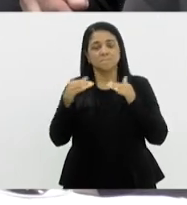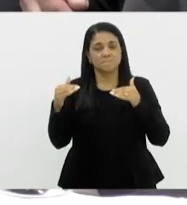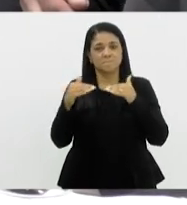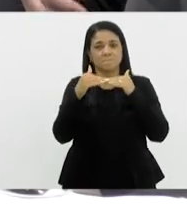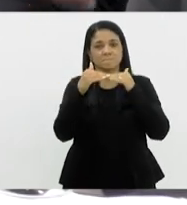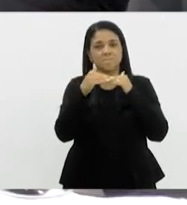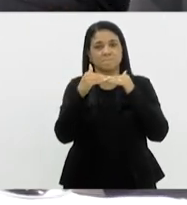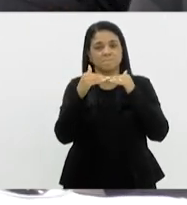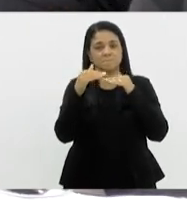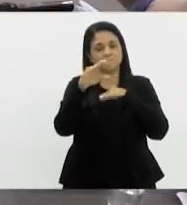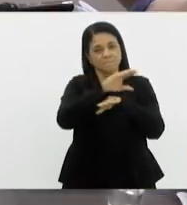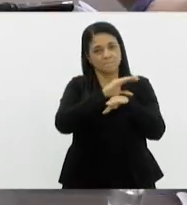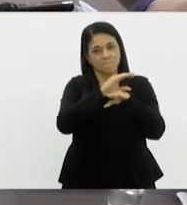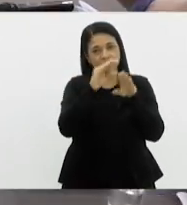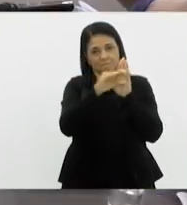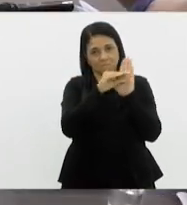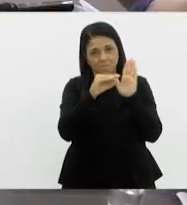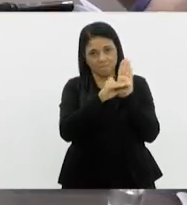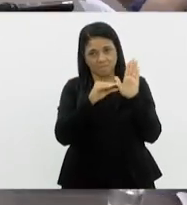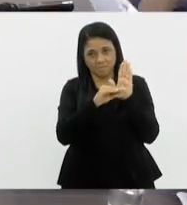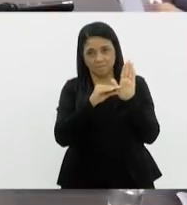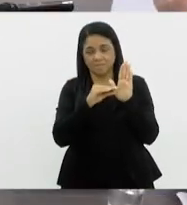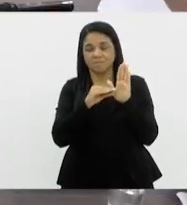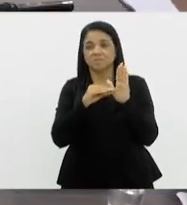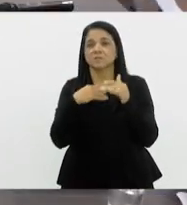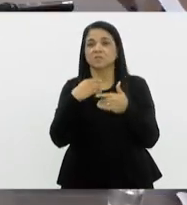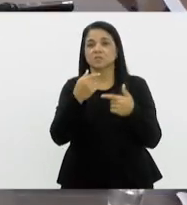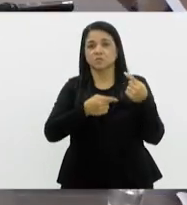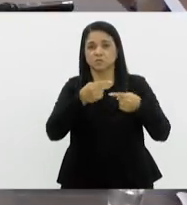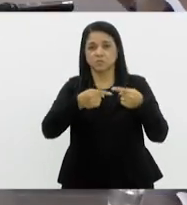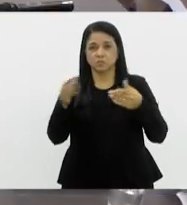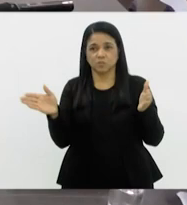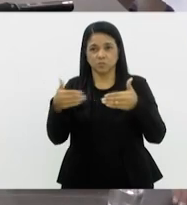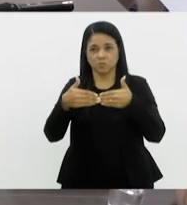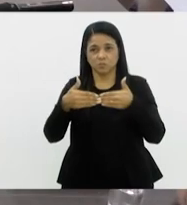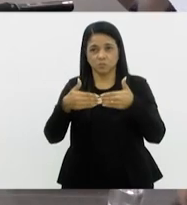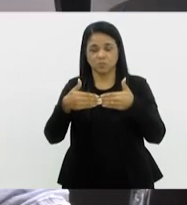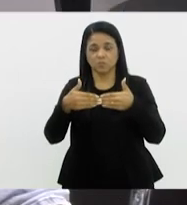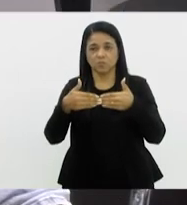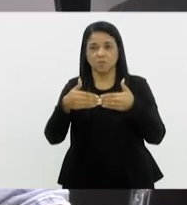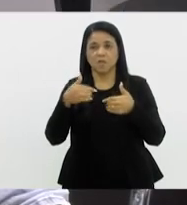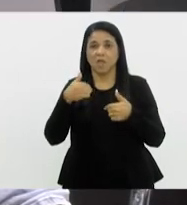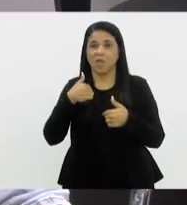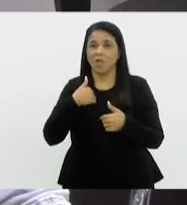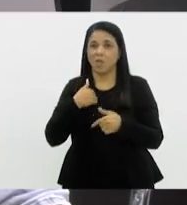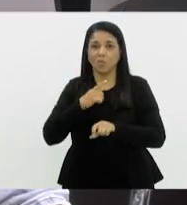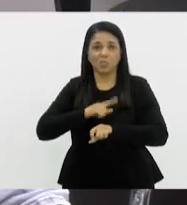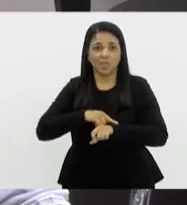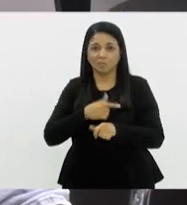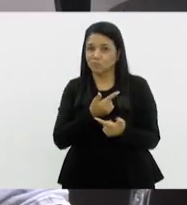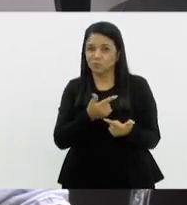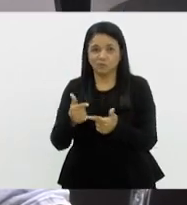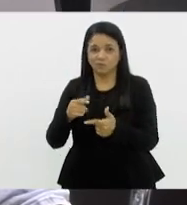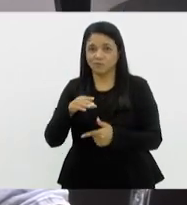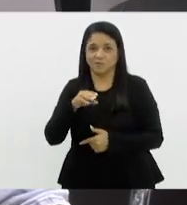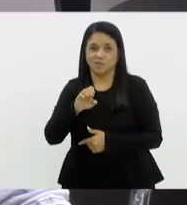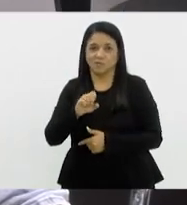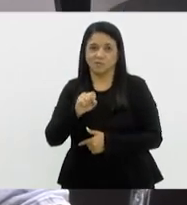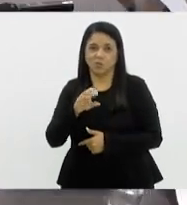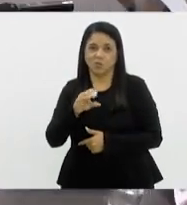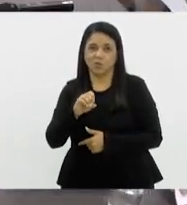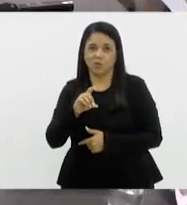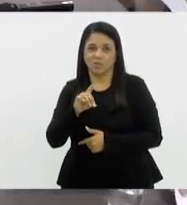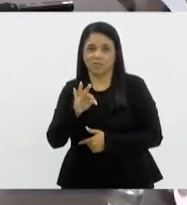emendas. Em discussão. Não havendo quem queira discutir. Eu não tive nem tempo de ser escoteiro, senhor. Eu vi Vossa